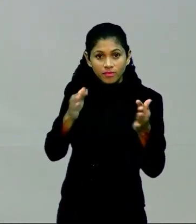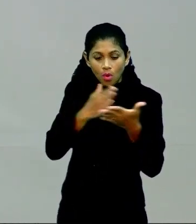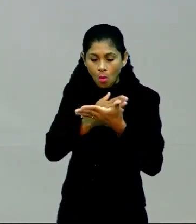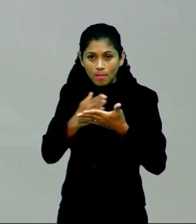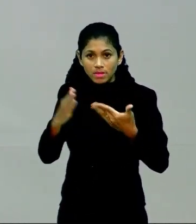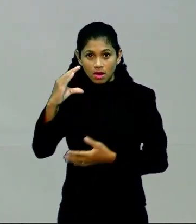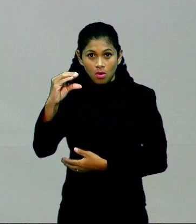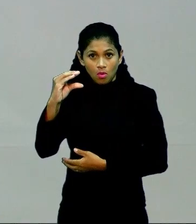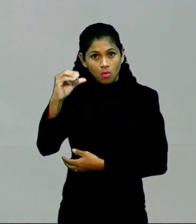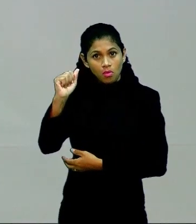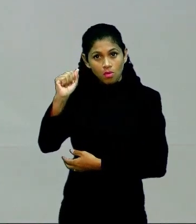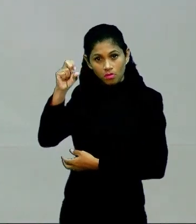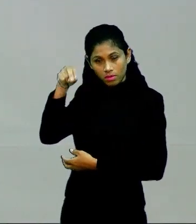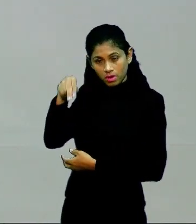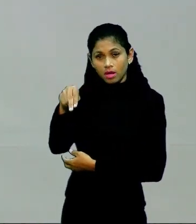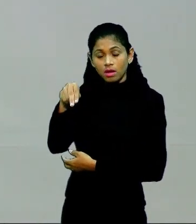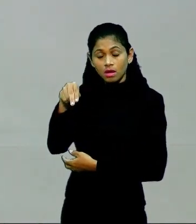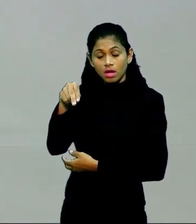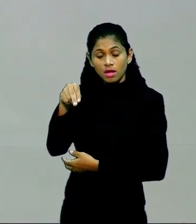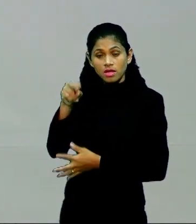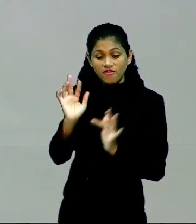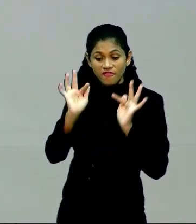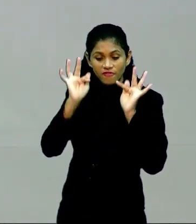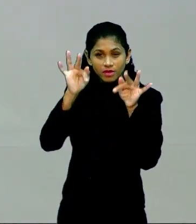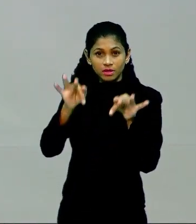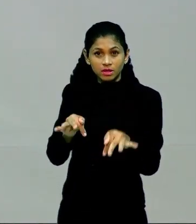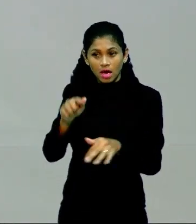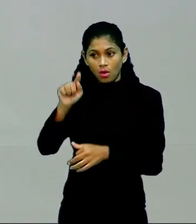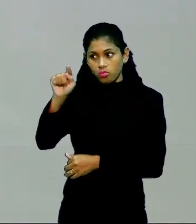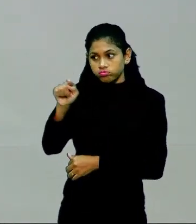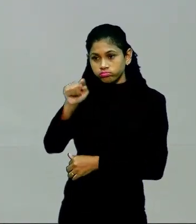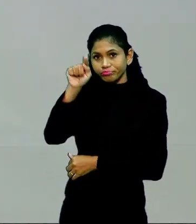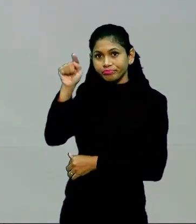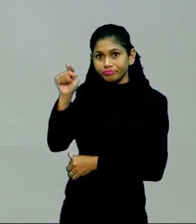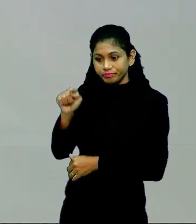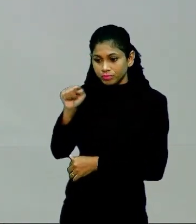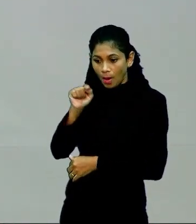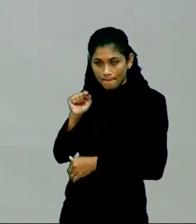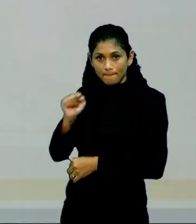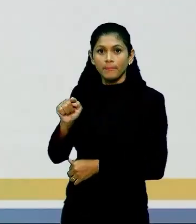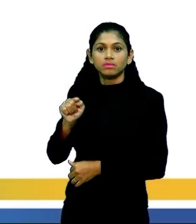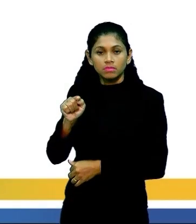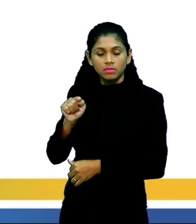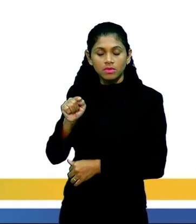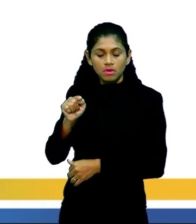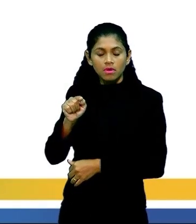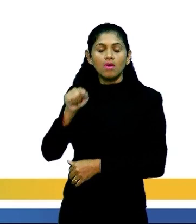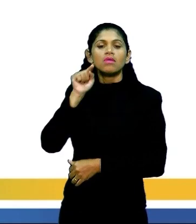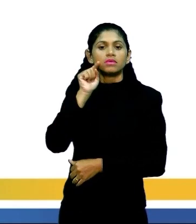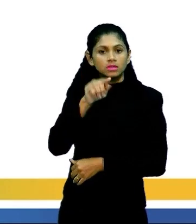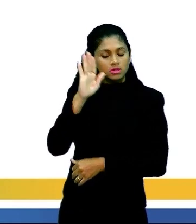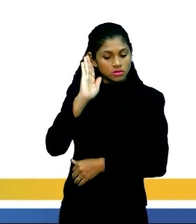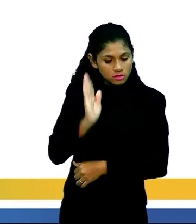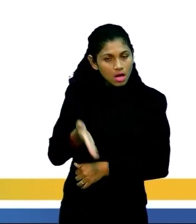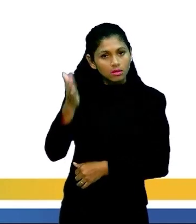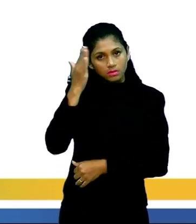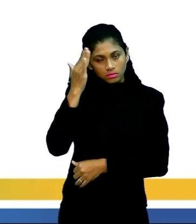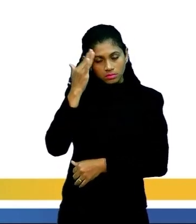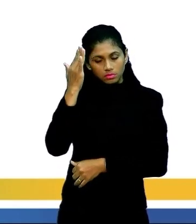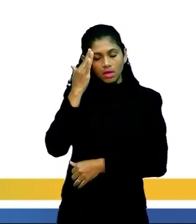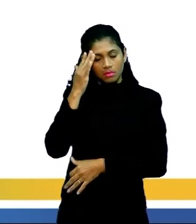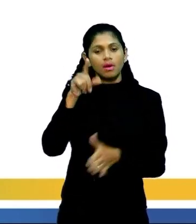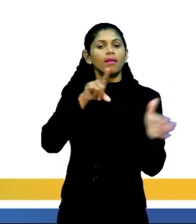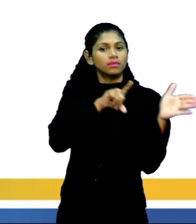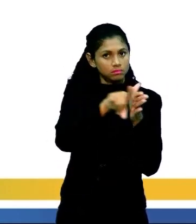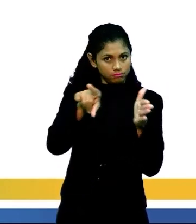com o ponto de interrogação, você vai saber que ali se trata de uma pergunta, ok?